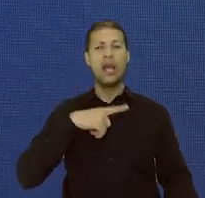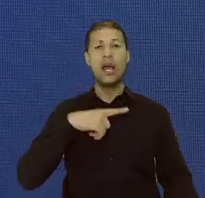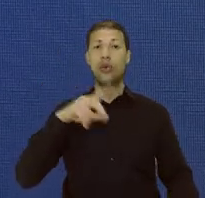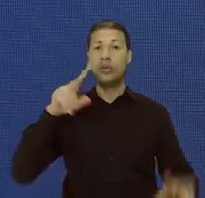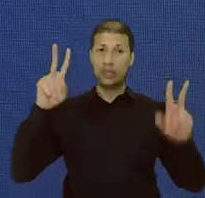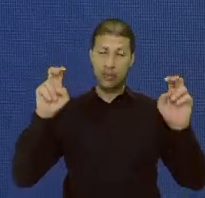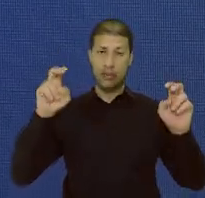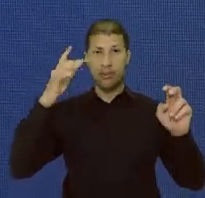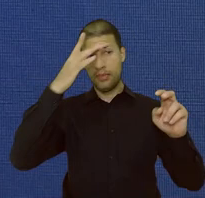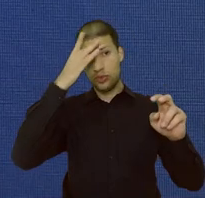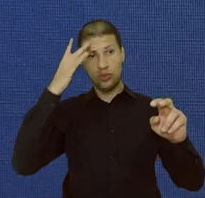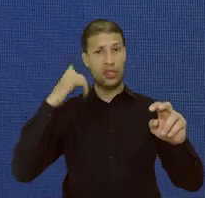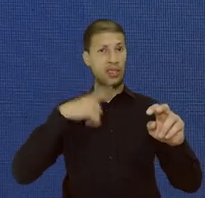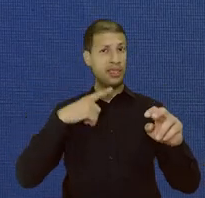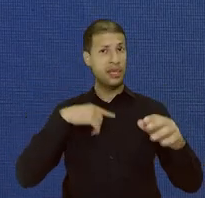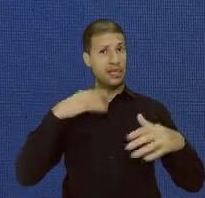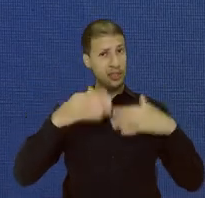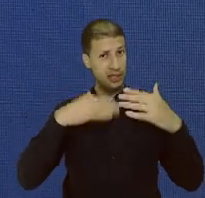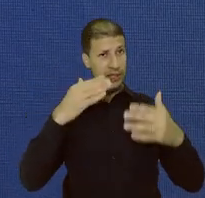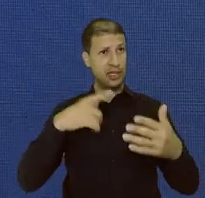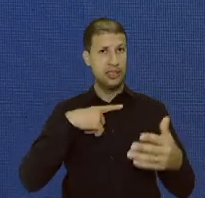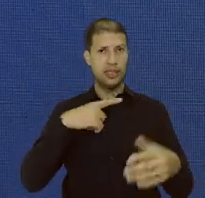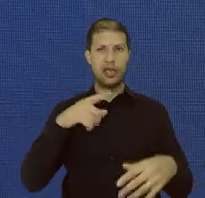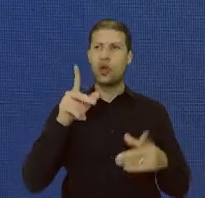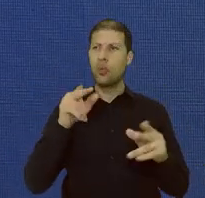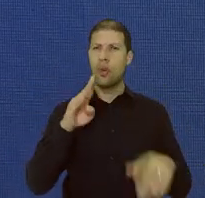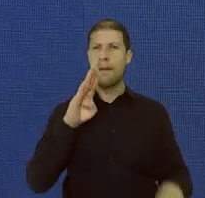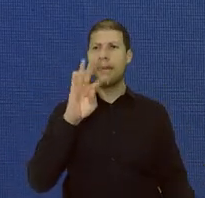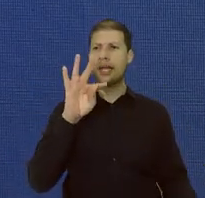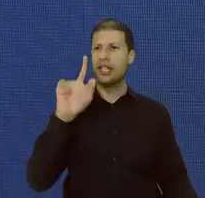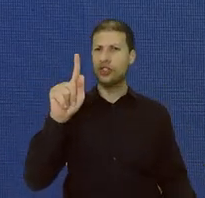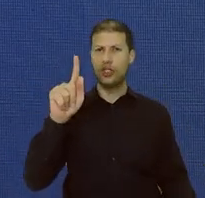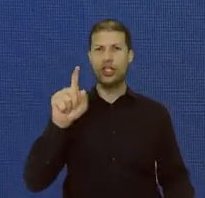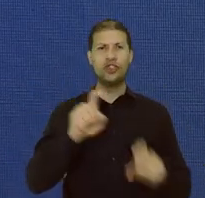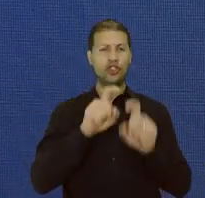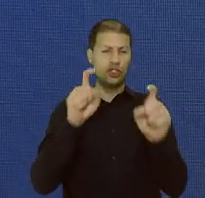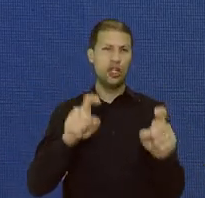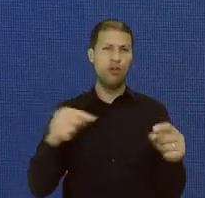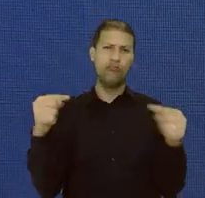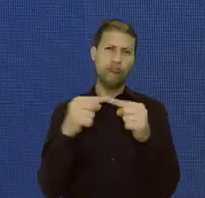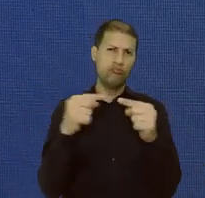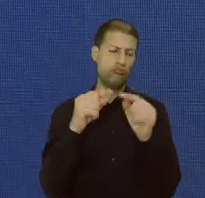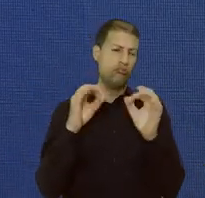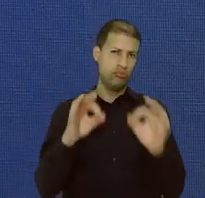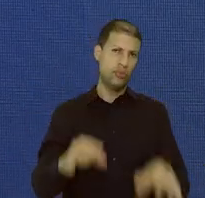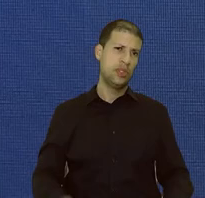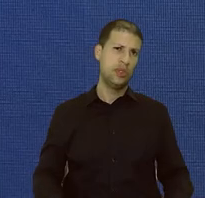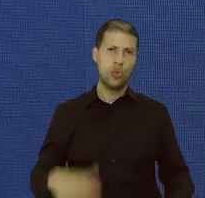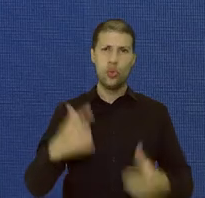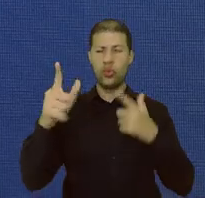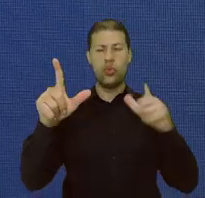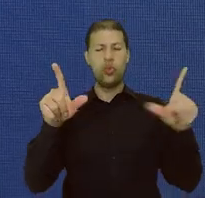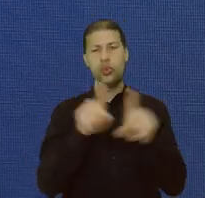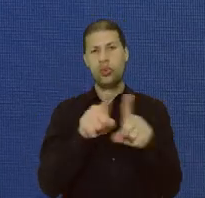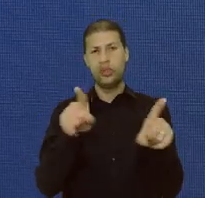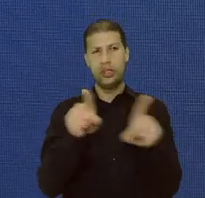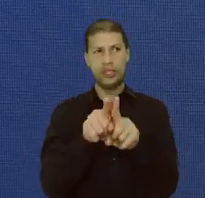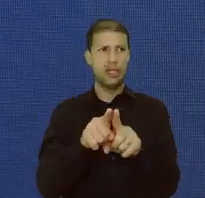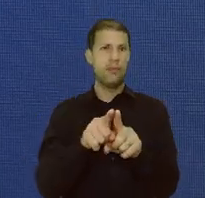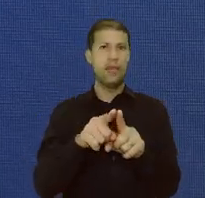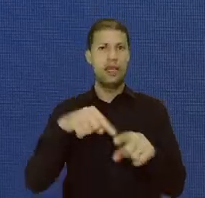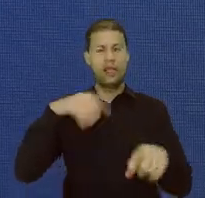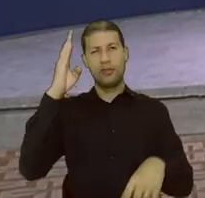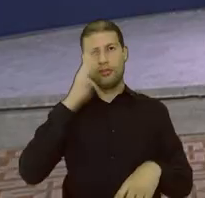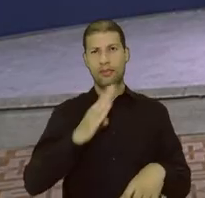escalando um negócio por exemplo digital faz total sentido e outros também outros empresas que